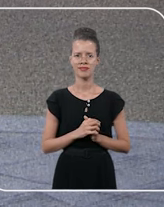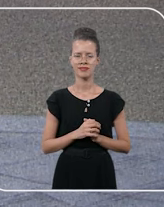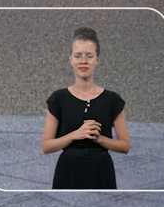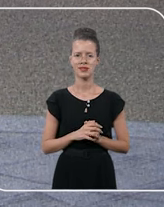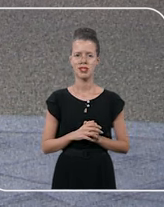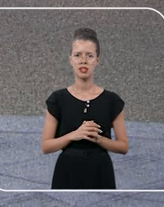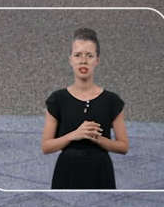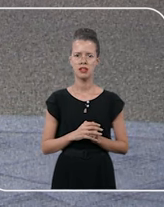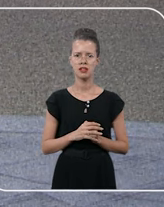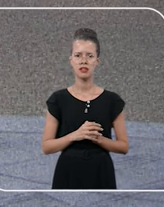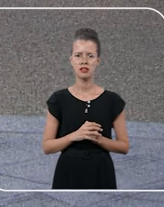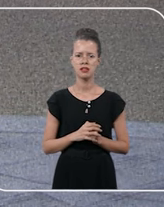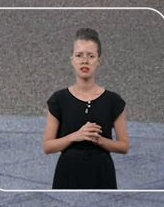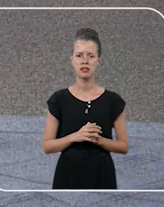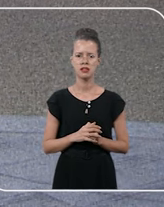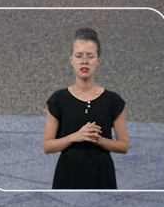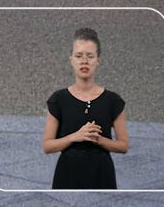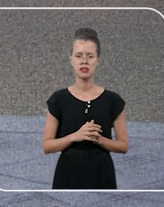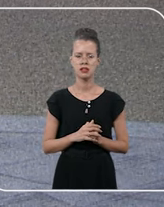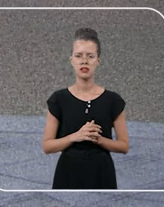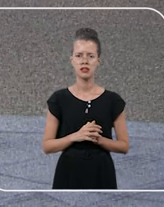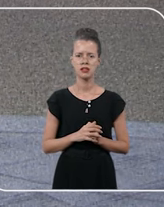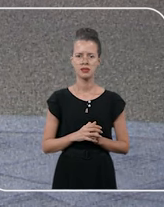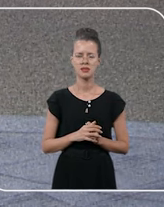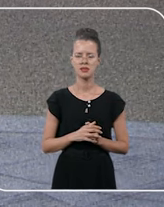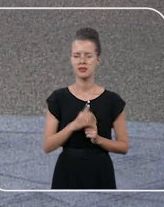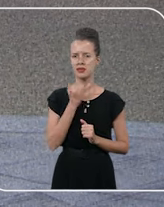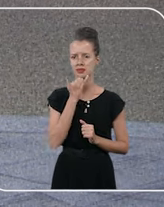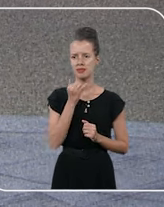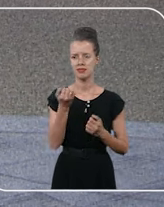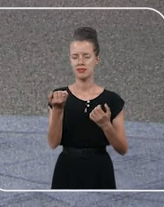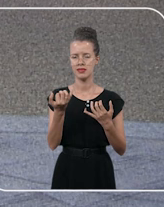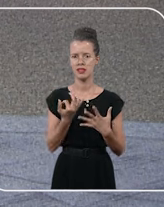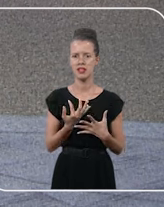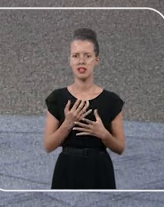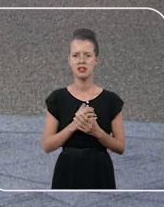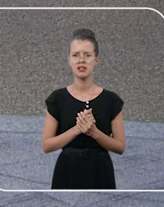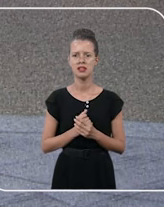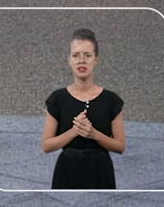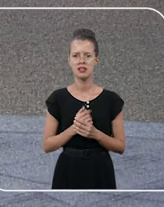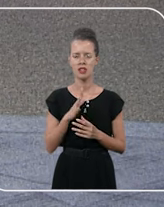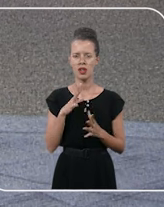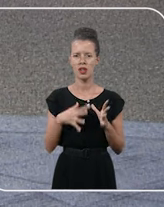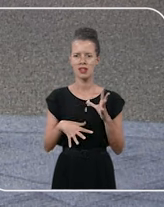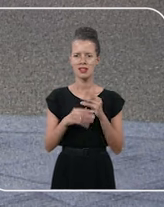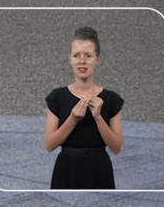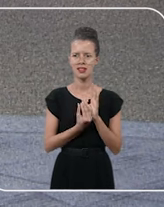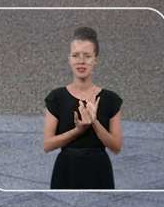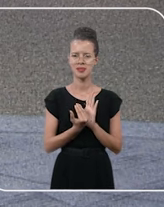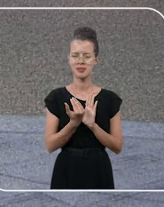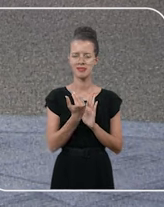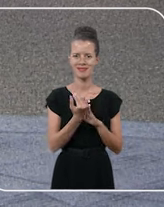Professora Acho que Natália, por favor, pode posso falar. só complementar. Claro, Eu deve. acho.